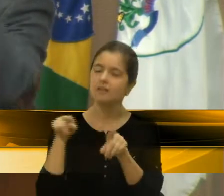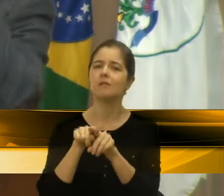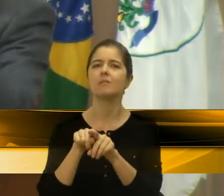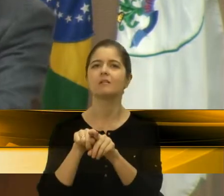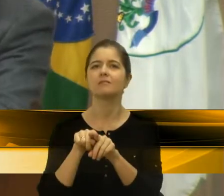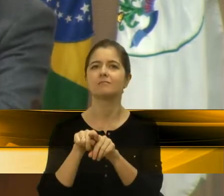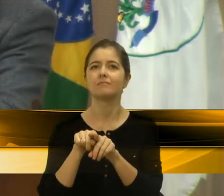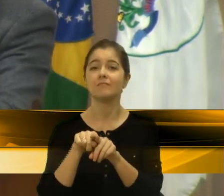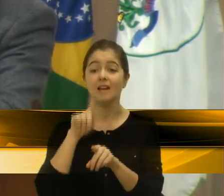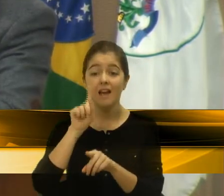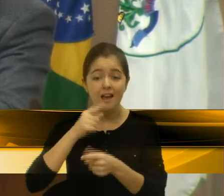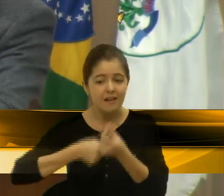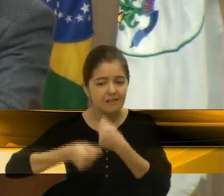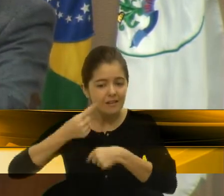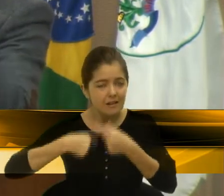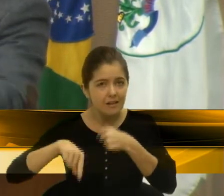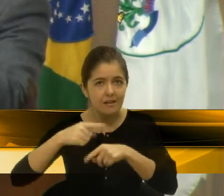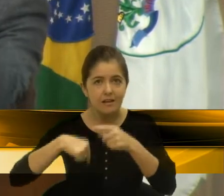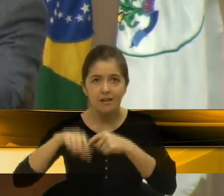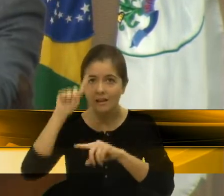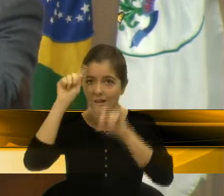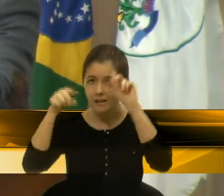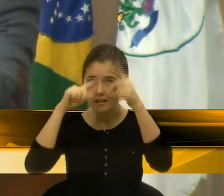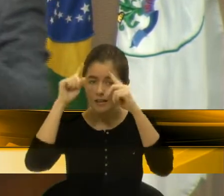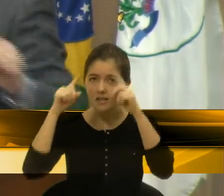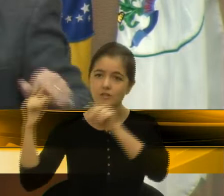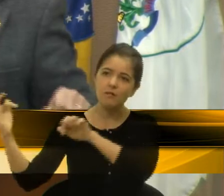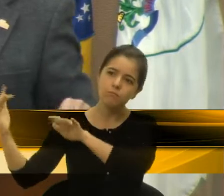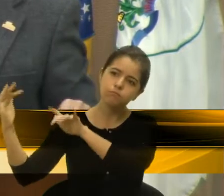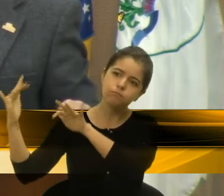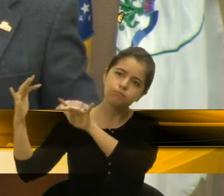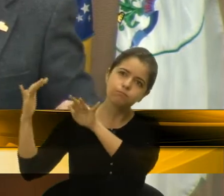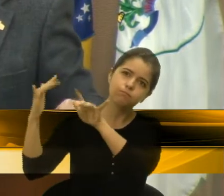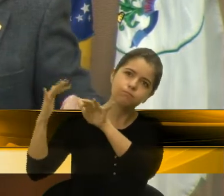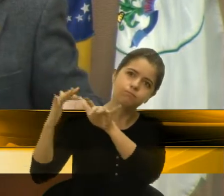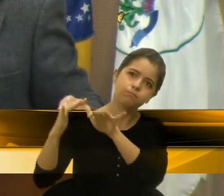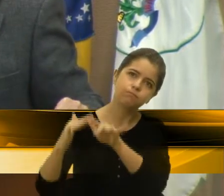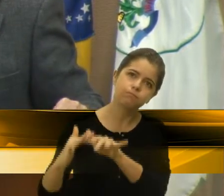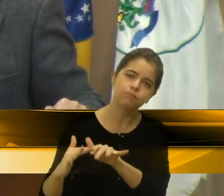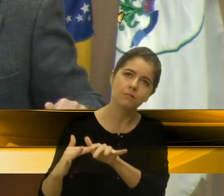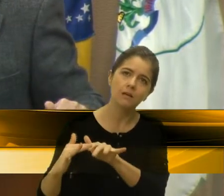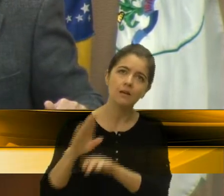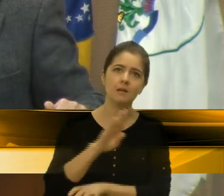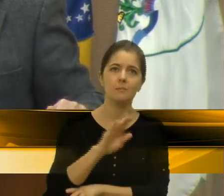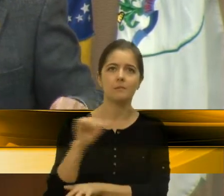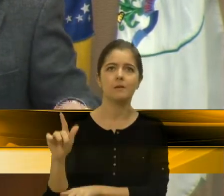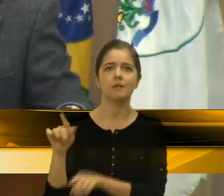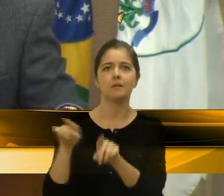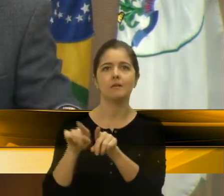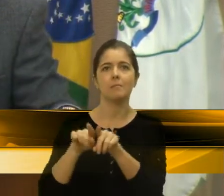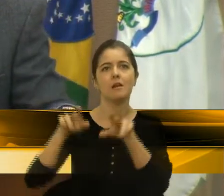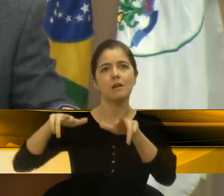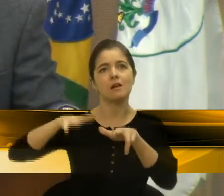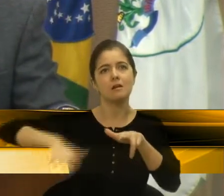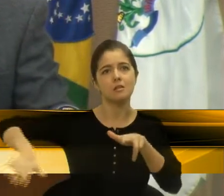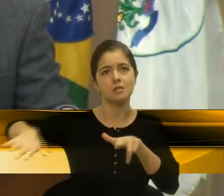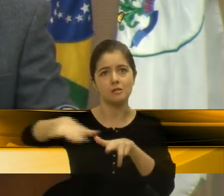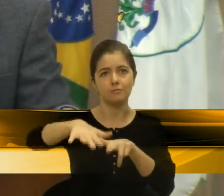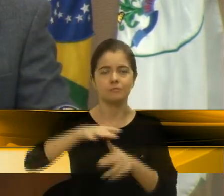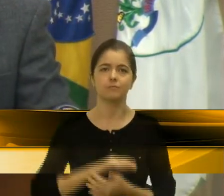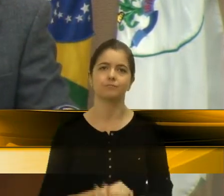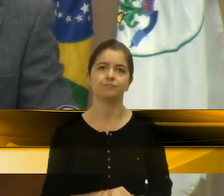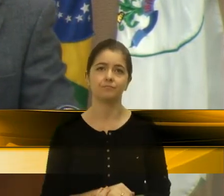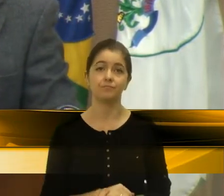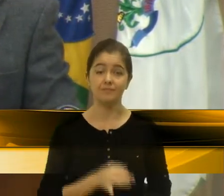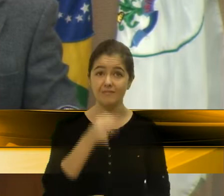que atrai quantas pessoas para Bento Gonçalves e região? Caxias do Sul,